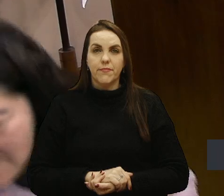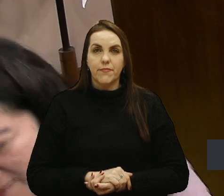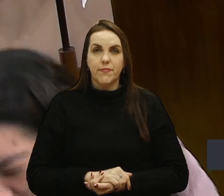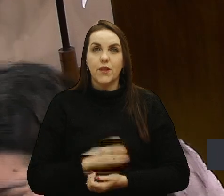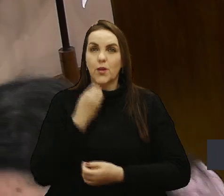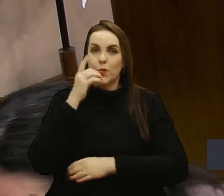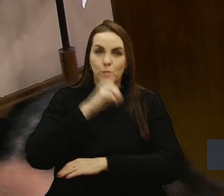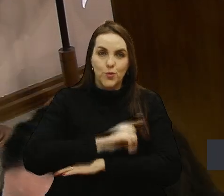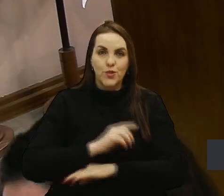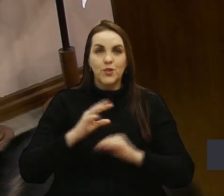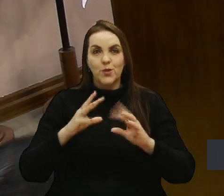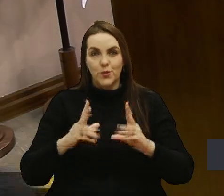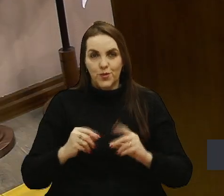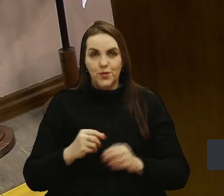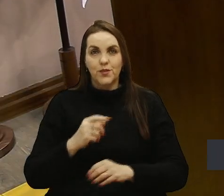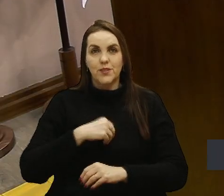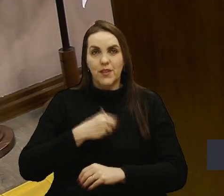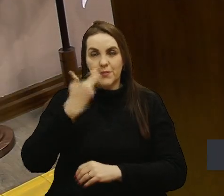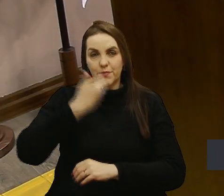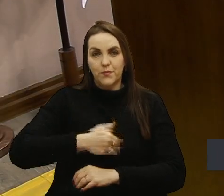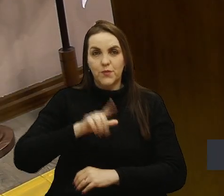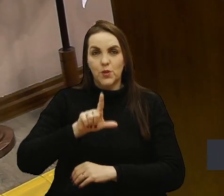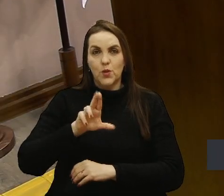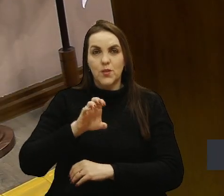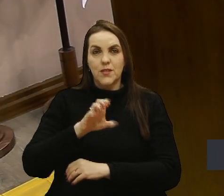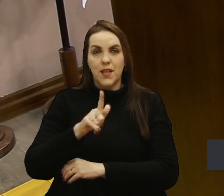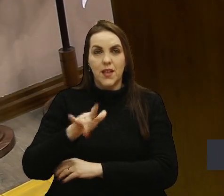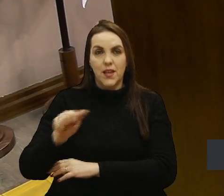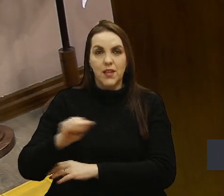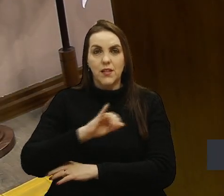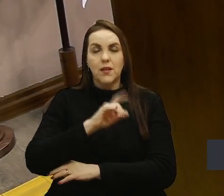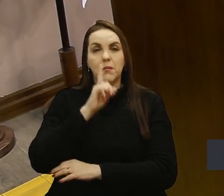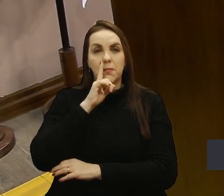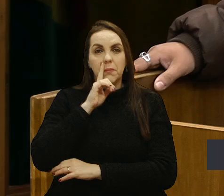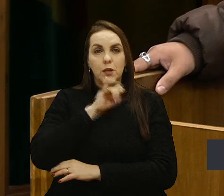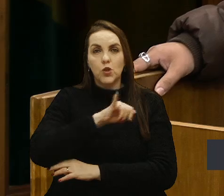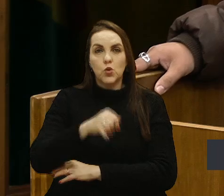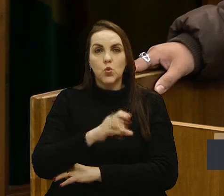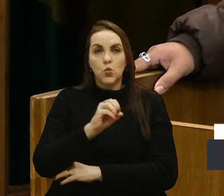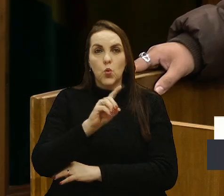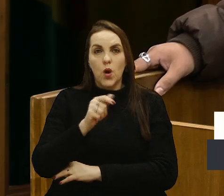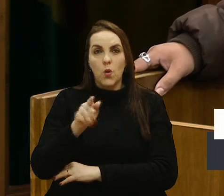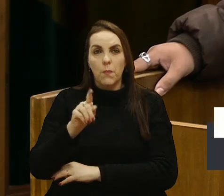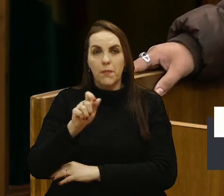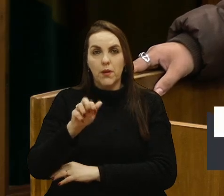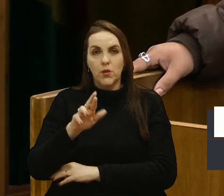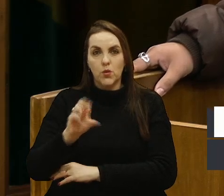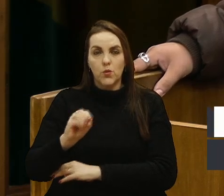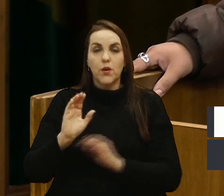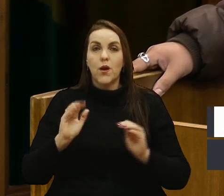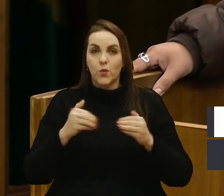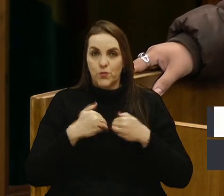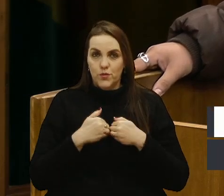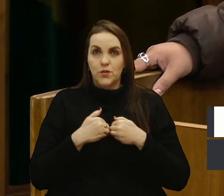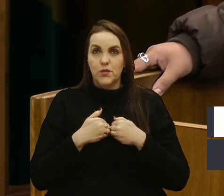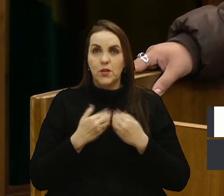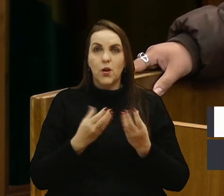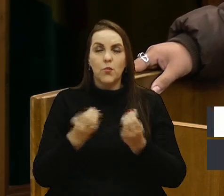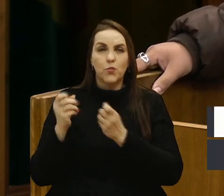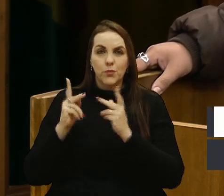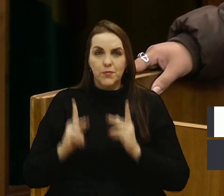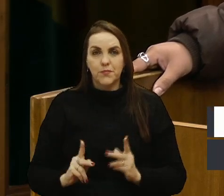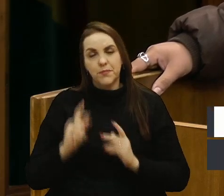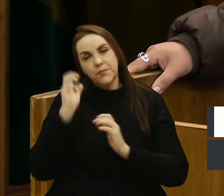Bom dia a todos. Eu sou a Lucélia, mãe de João Pedro. João Pedro é autista. Enquanto muitos dormem, existem